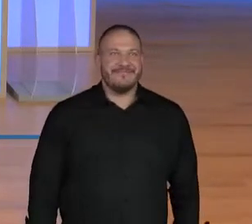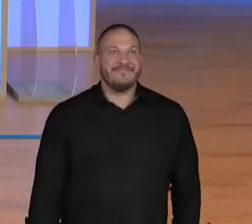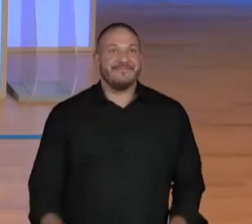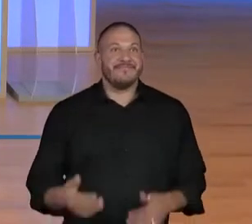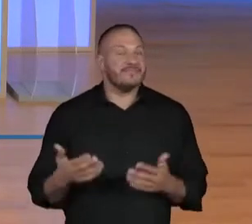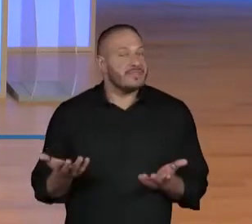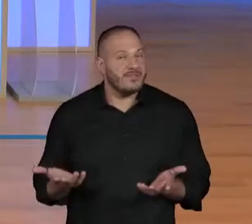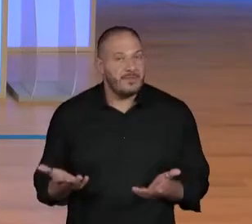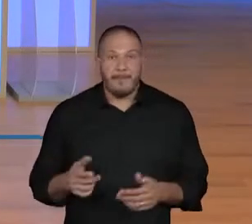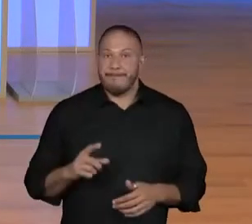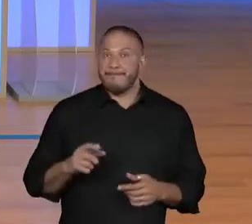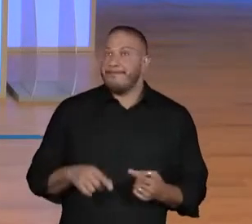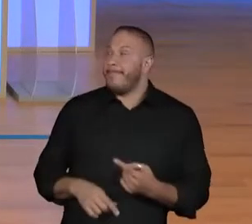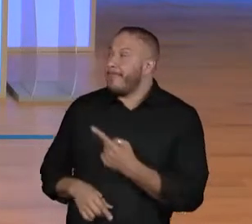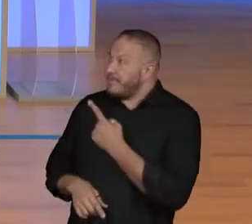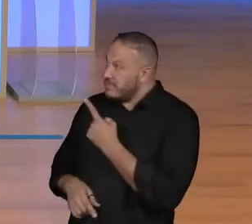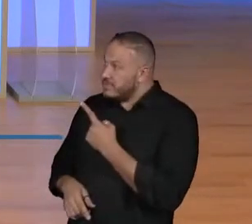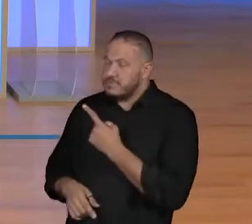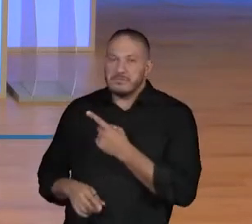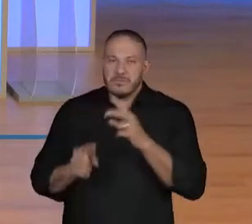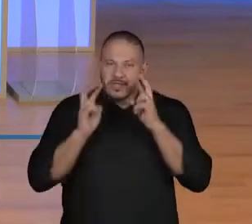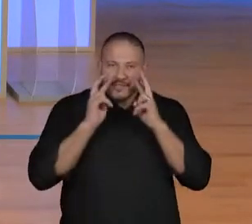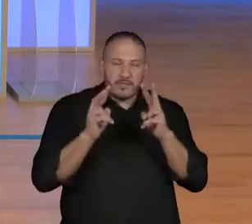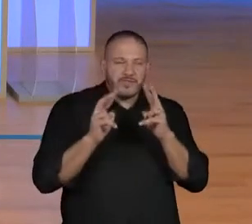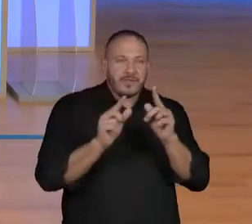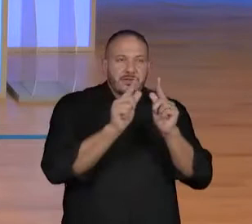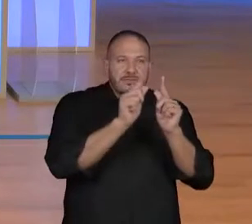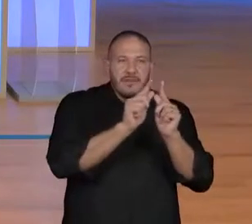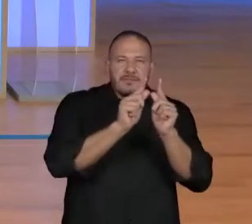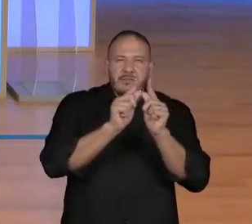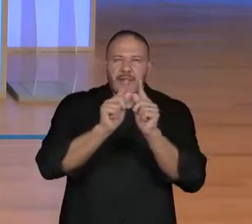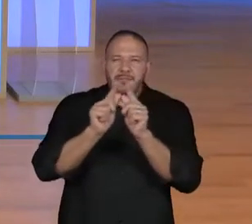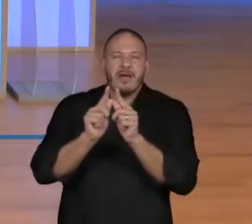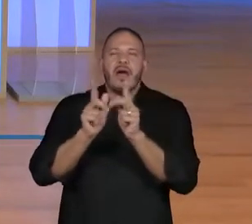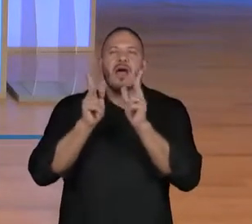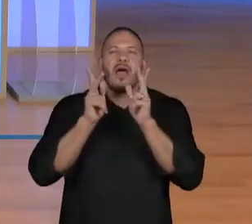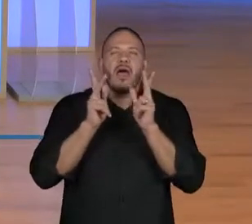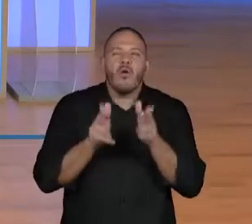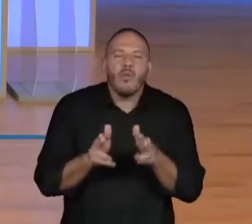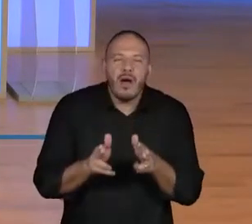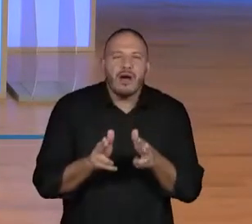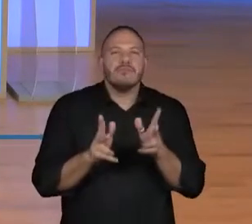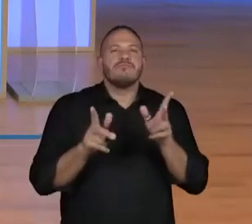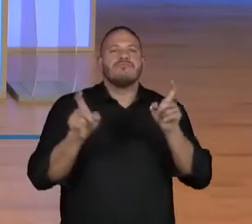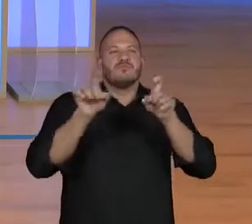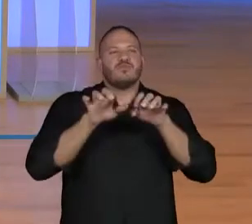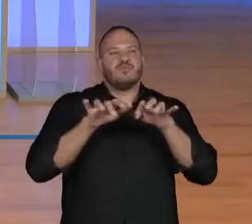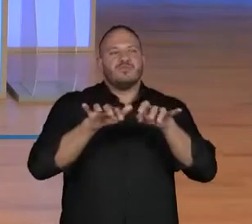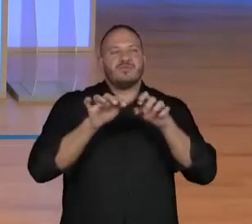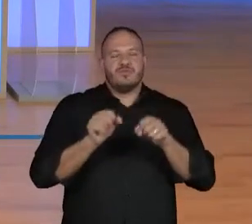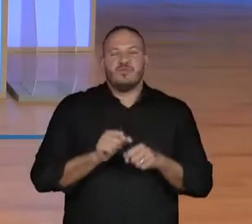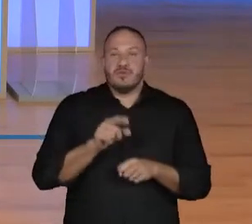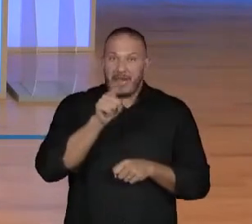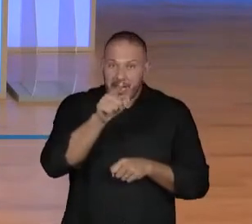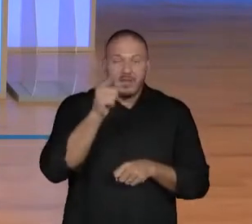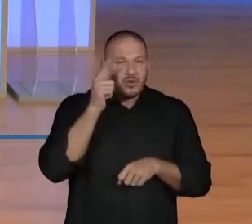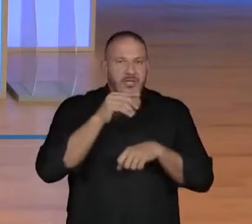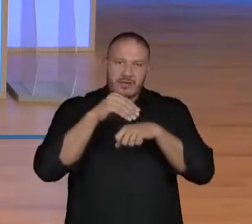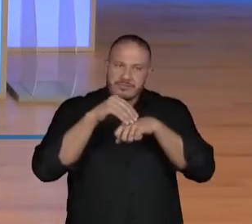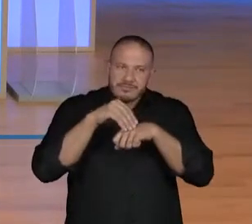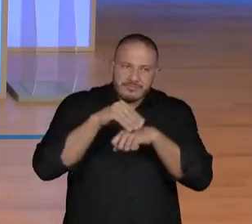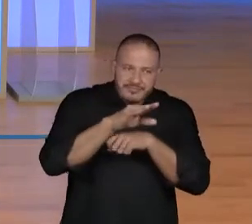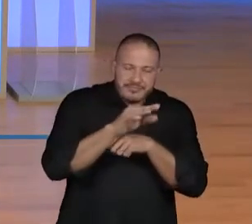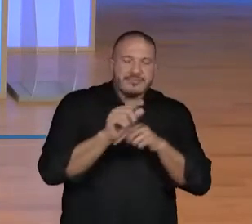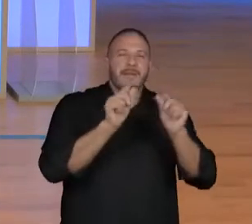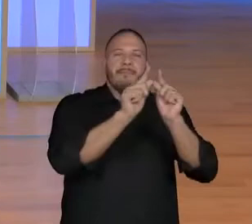Então, aqui a gente vai ler os códigos como se a gente fosse o computador aí que recebeu os códigos do